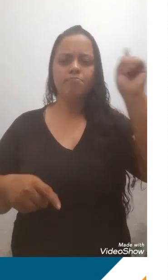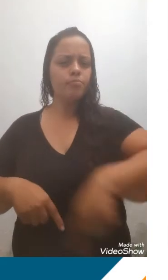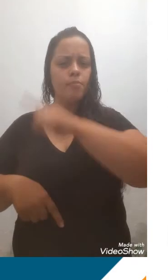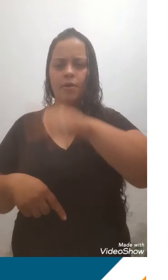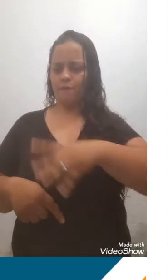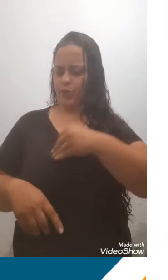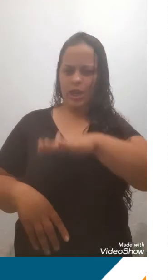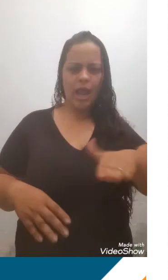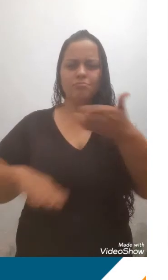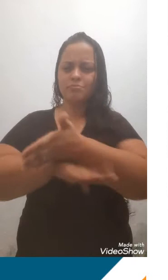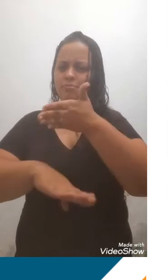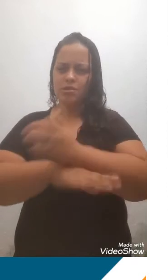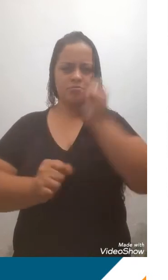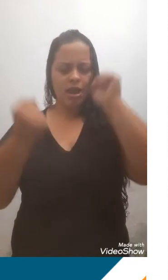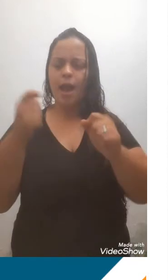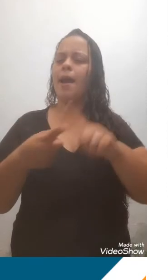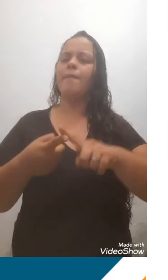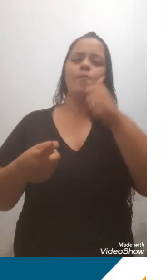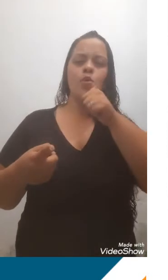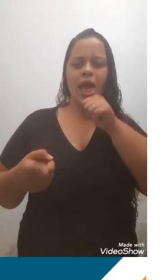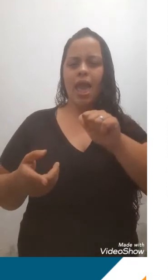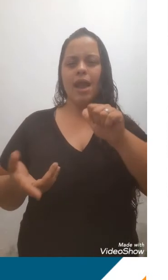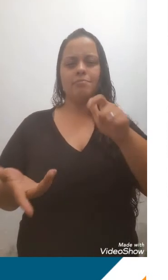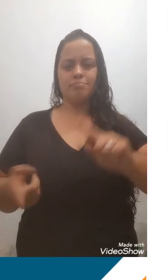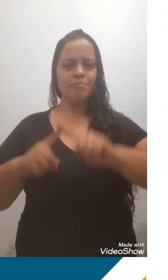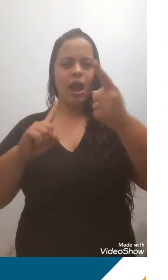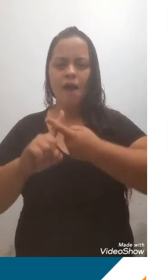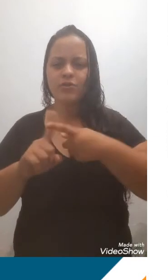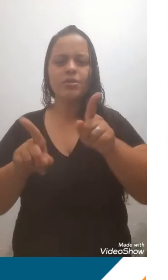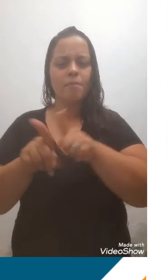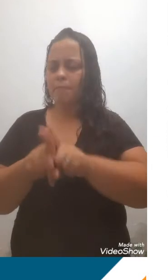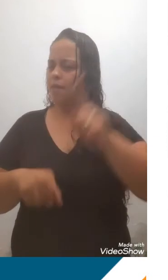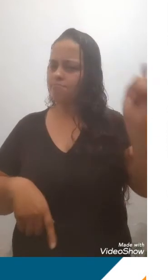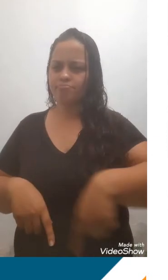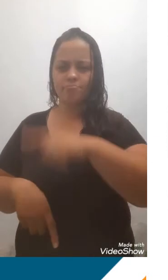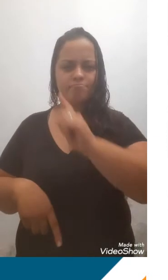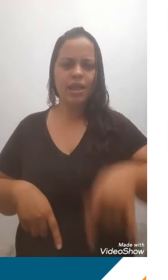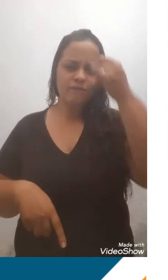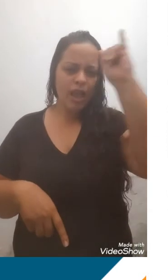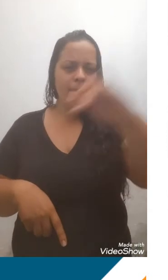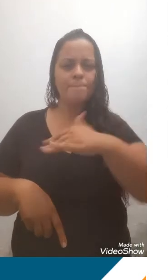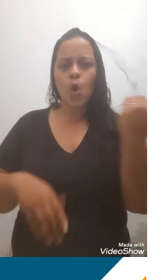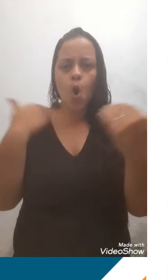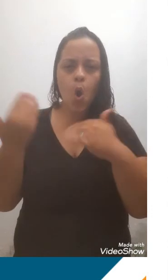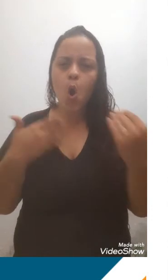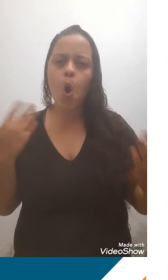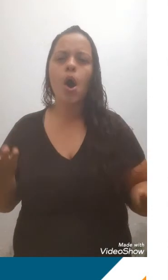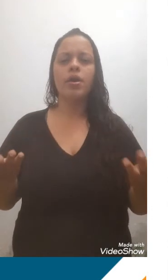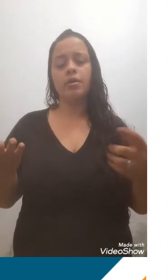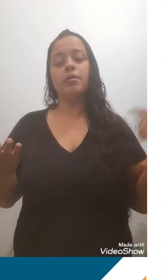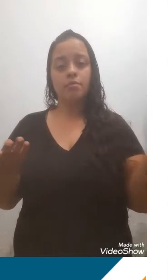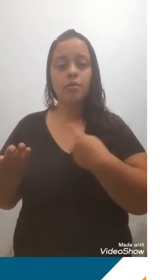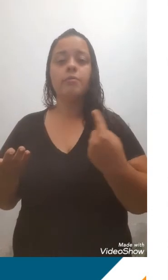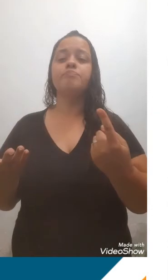indústrias, precisamos proibir que nossas mulheres grávidas trabalhem até morrer dentro das indústrias. Então, essa consciência de classe vai